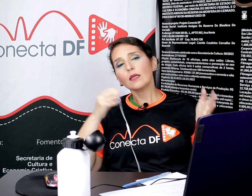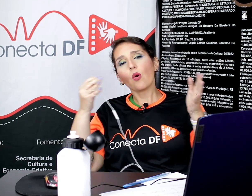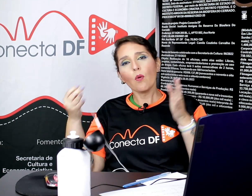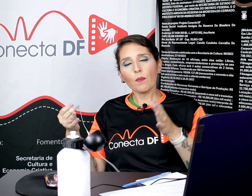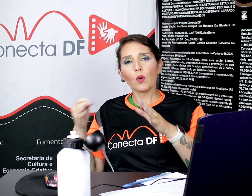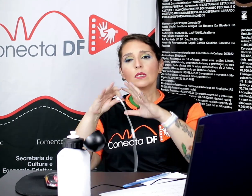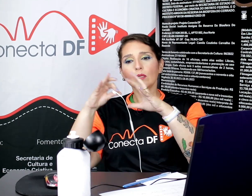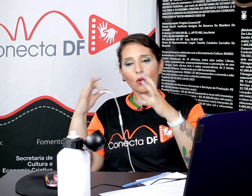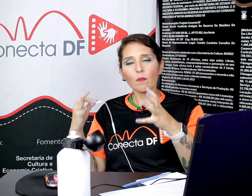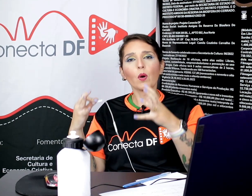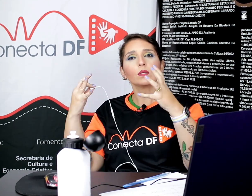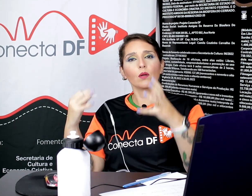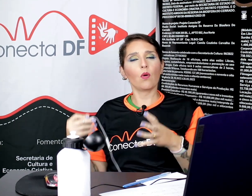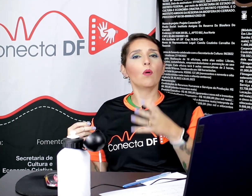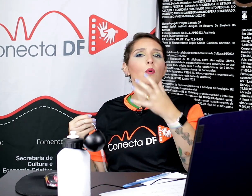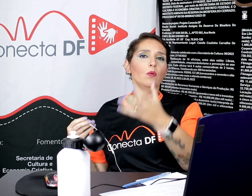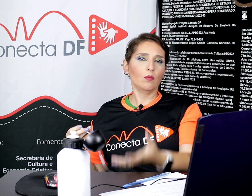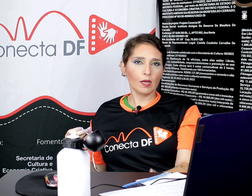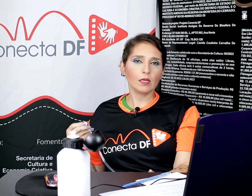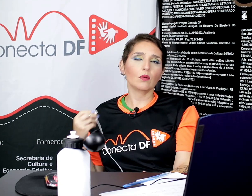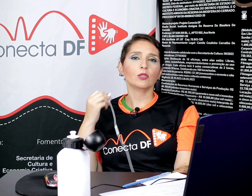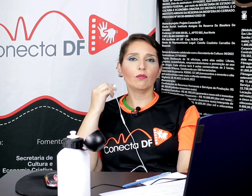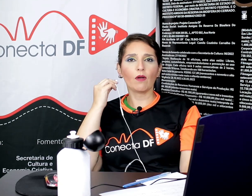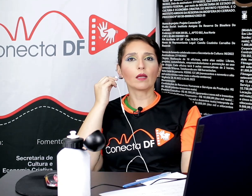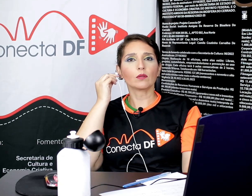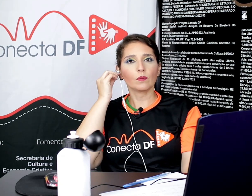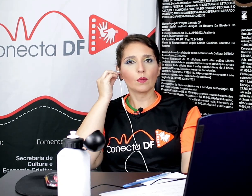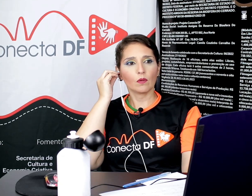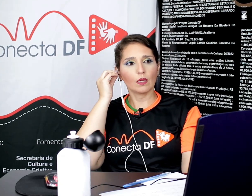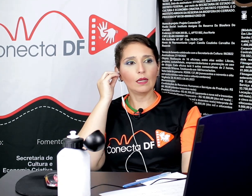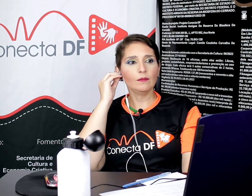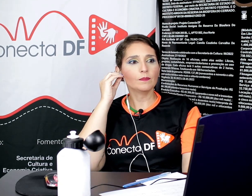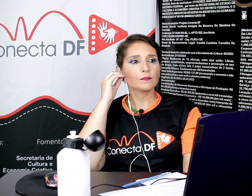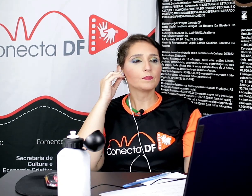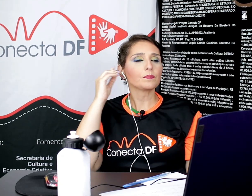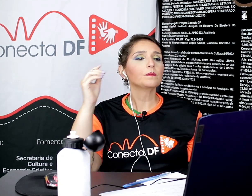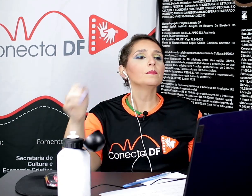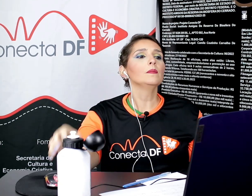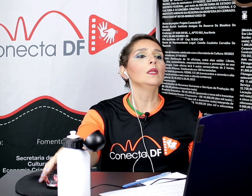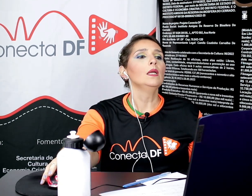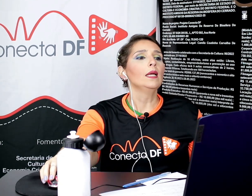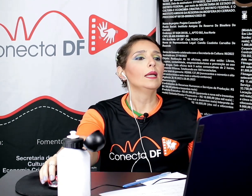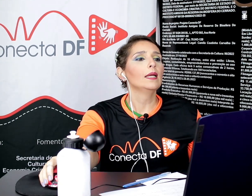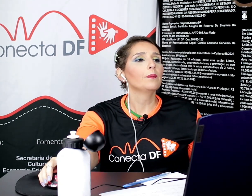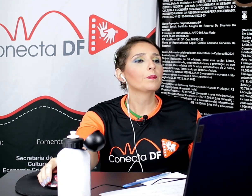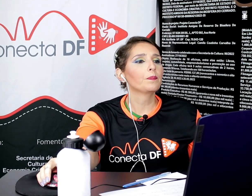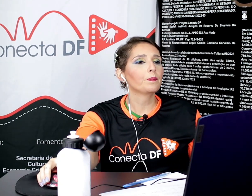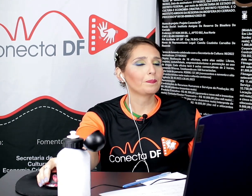ela se compõe, se comporta como uma língua de fato, ok?